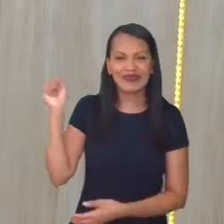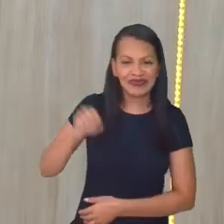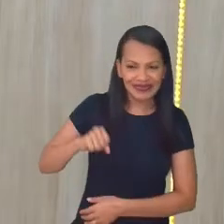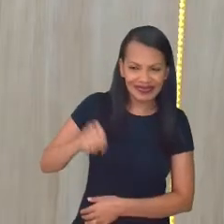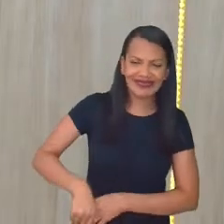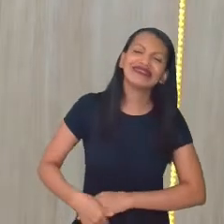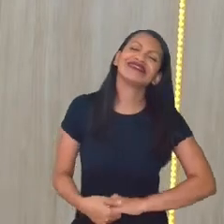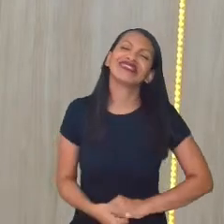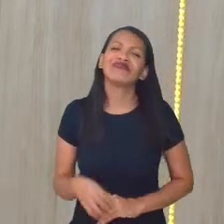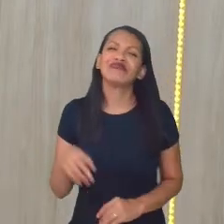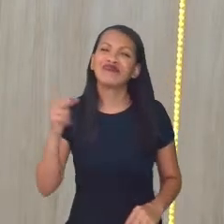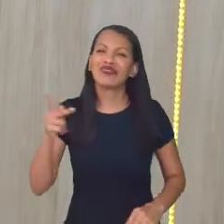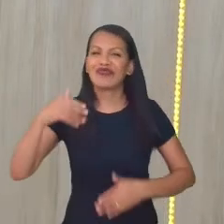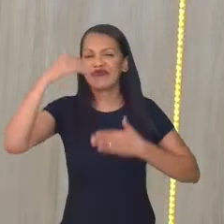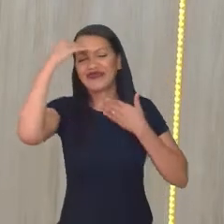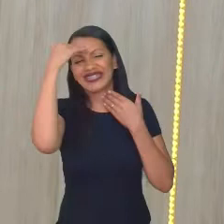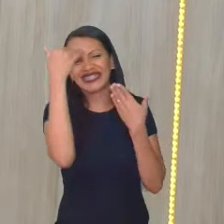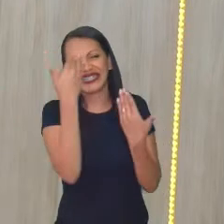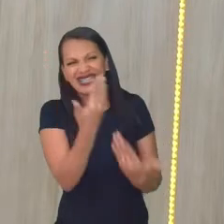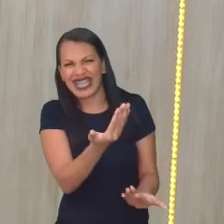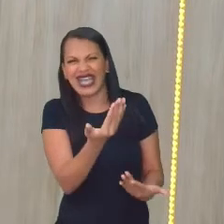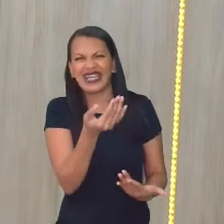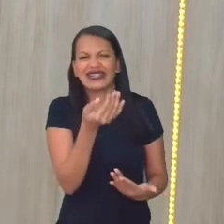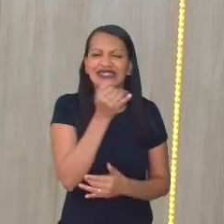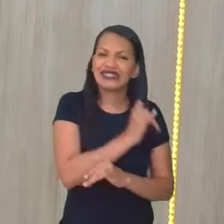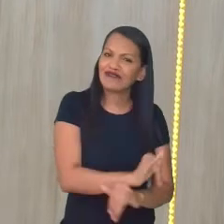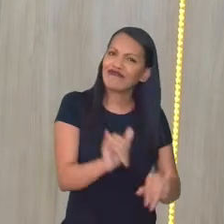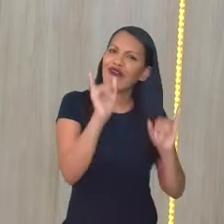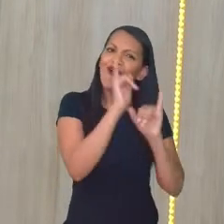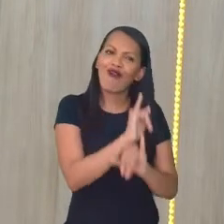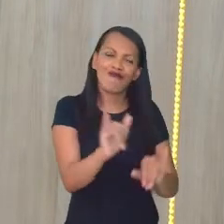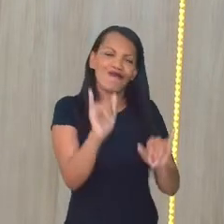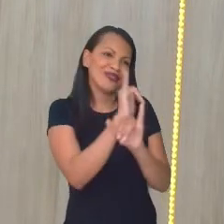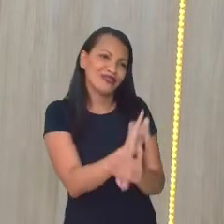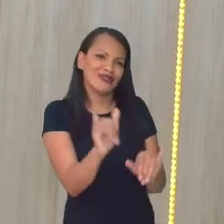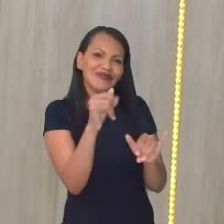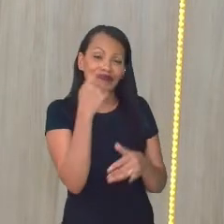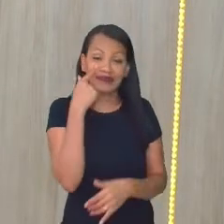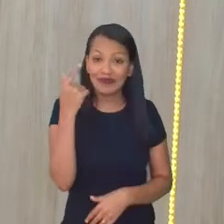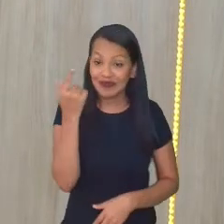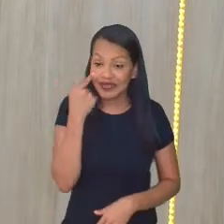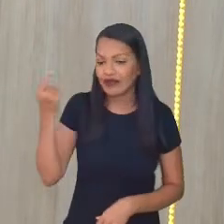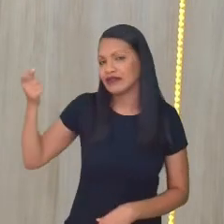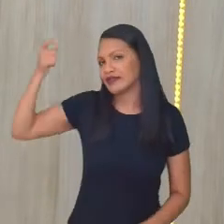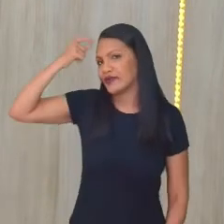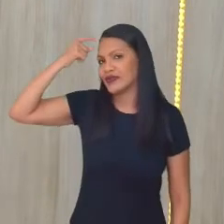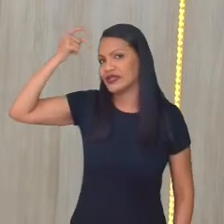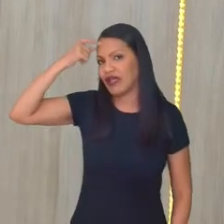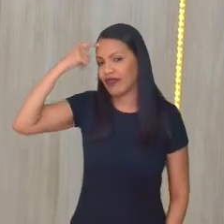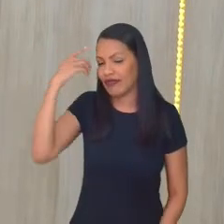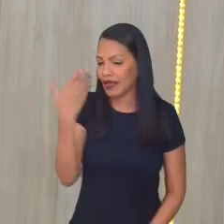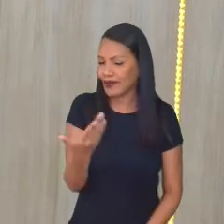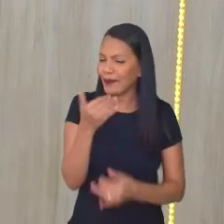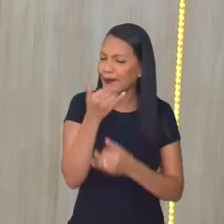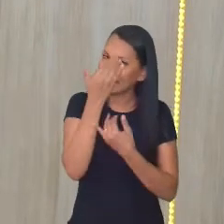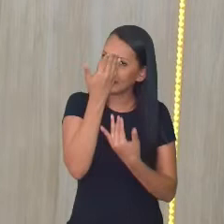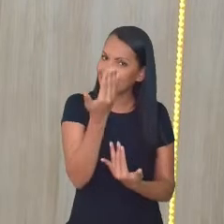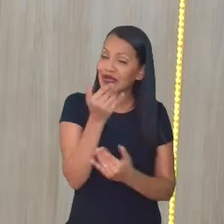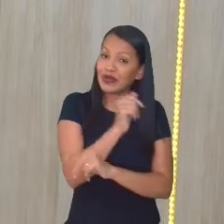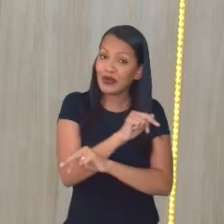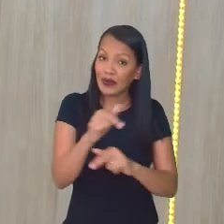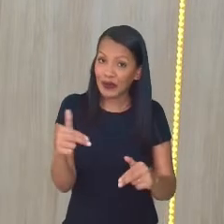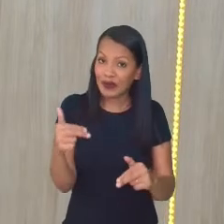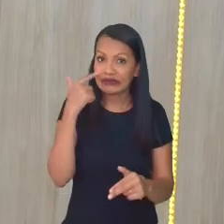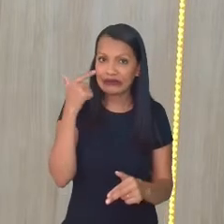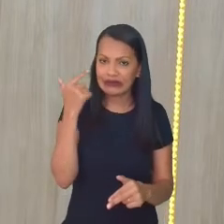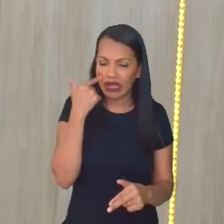Então, muito obrigada, professora, por todas as informações, né, de toda a campanha de conscientização, de tantas coisas que nós trabalhamos